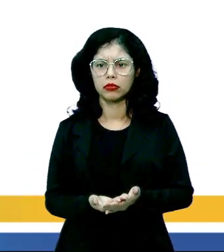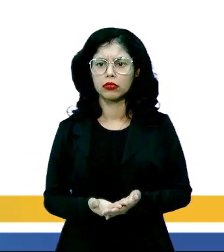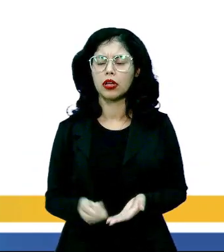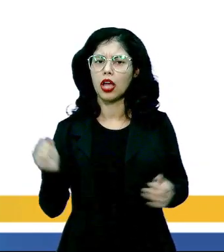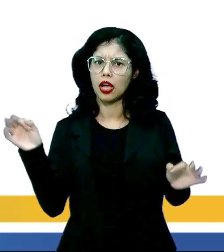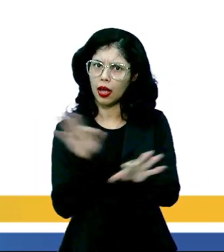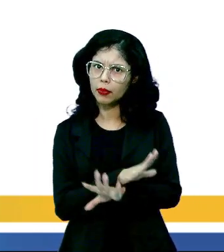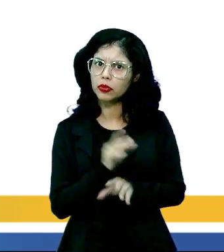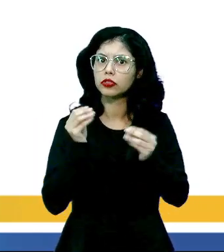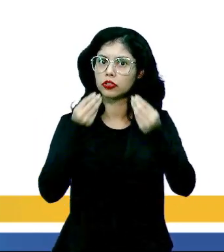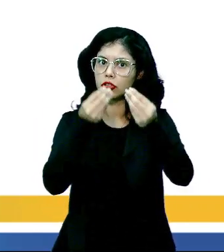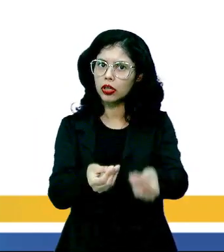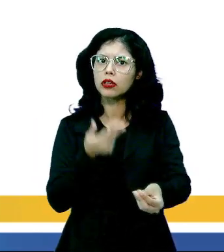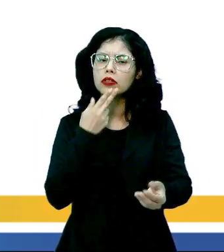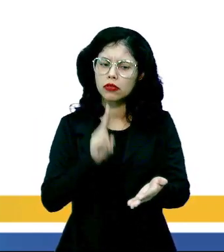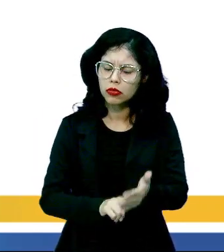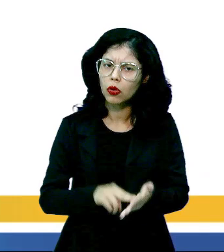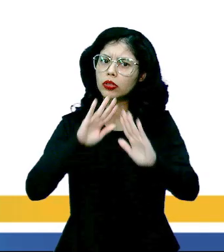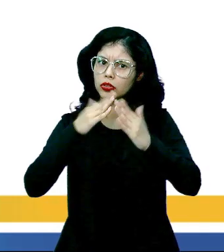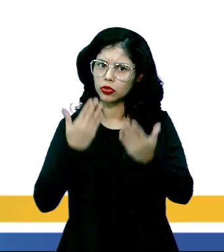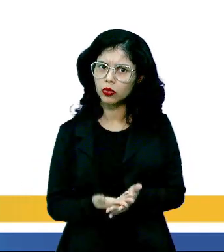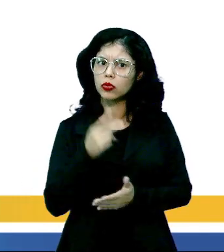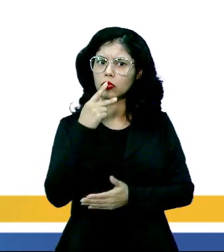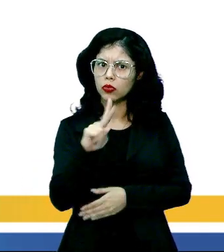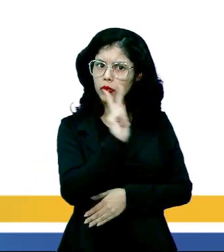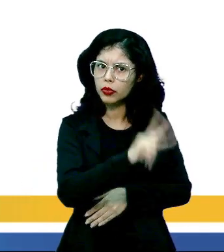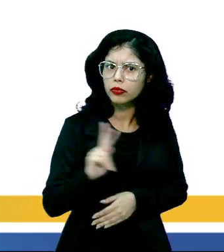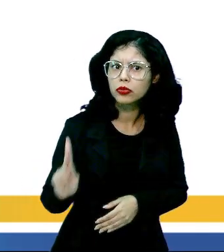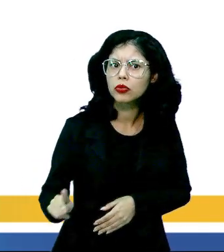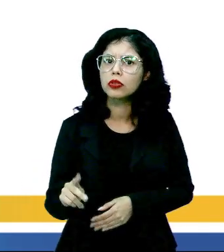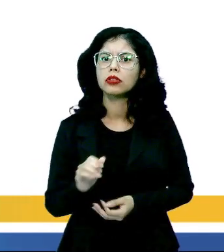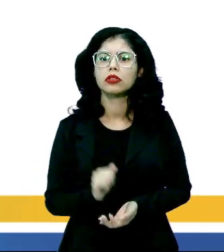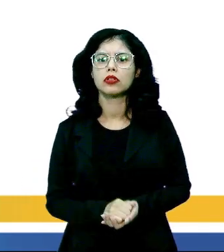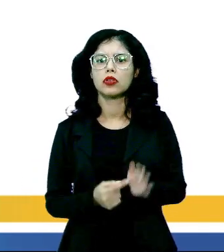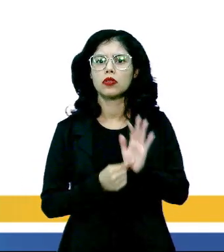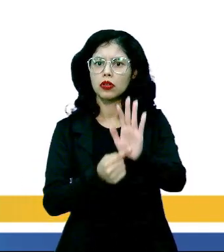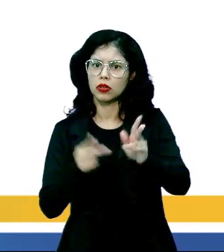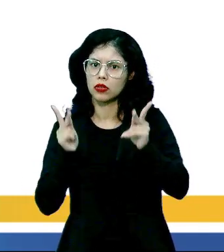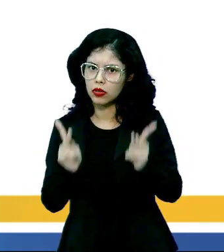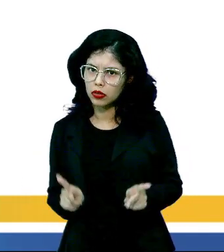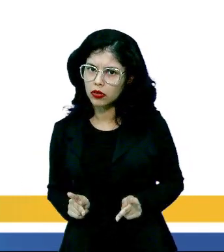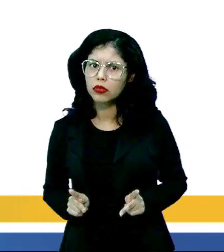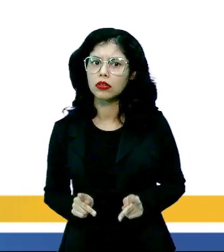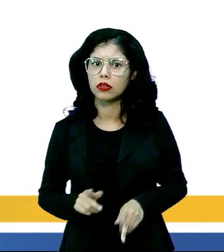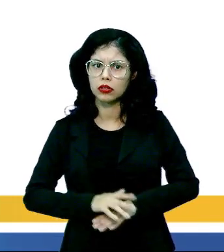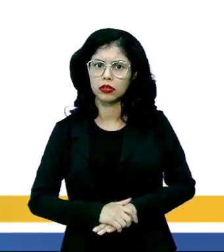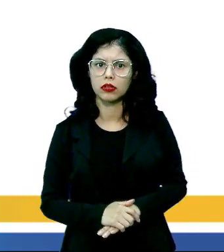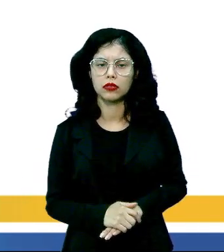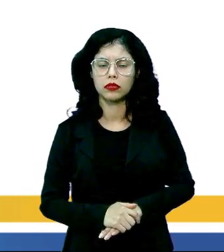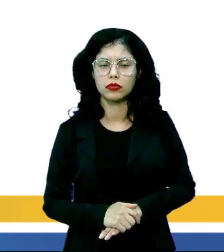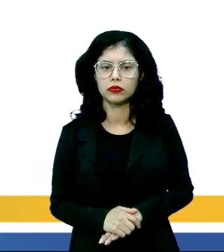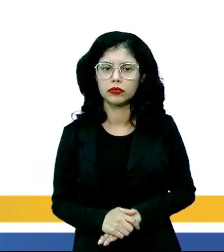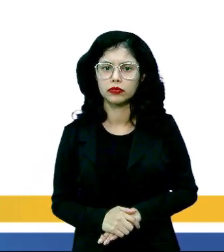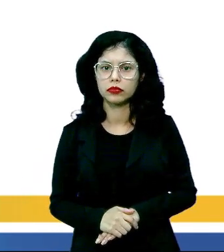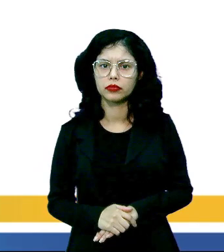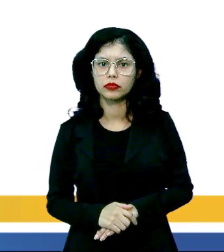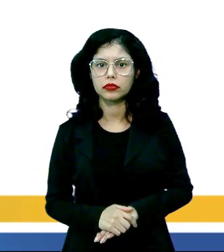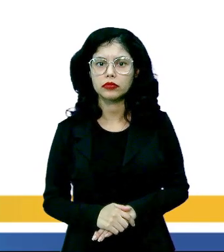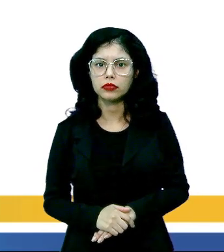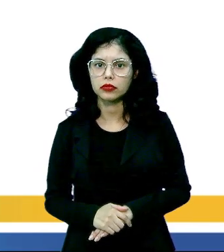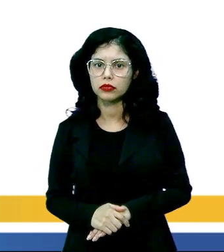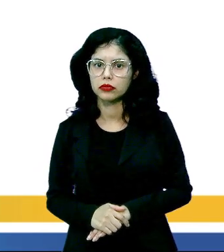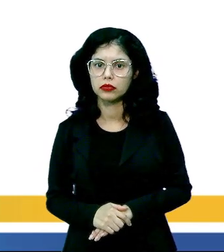acabou de chegar essa carta aqui da sua professora relatando seu péssimo comportamento na